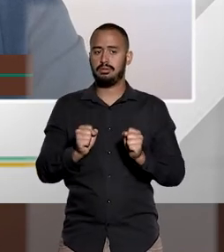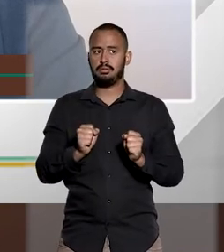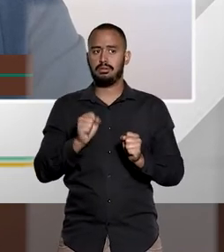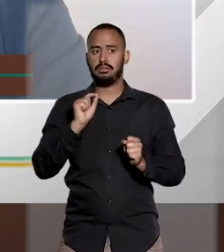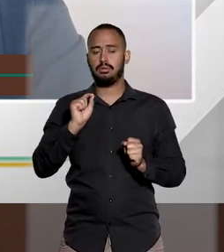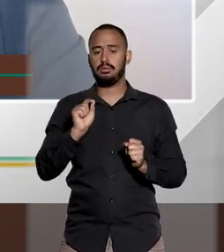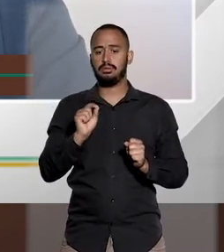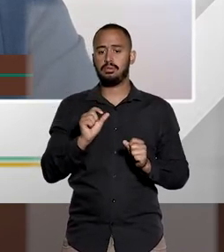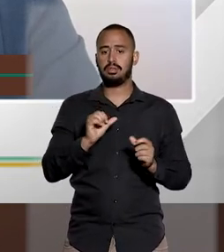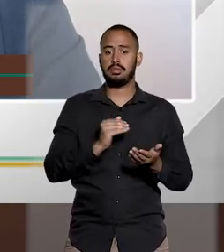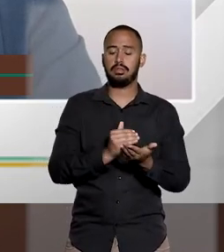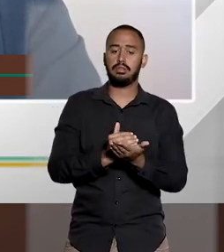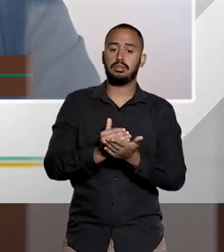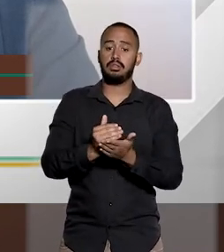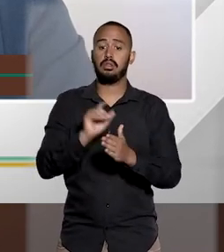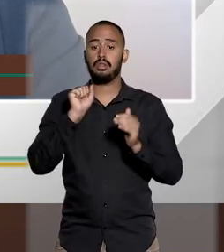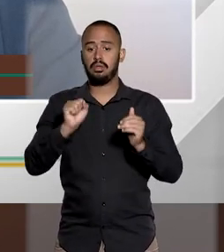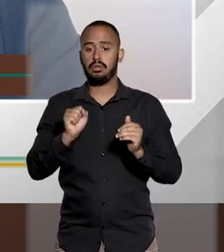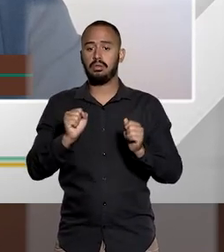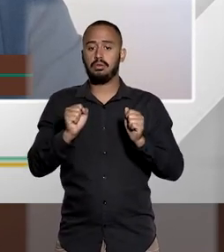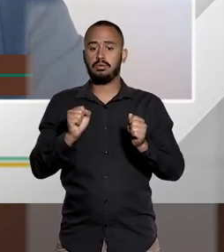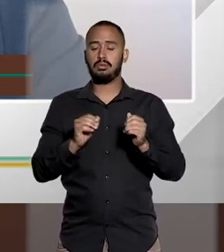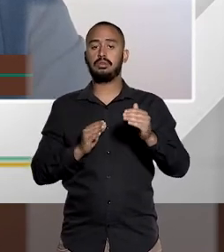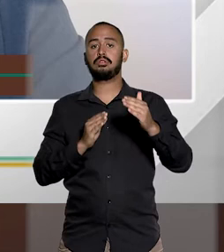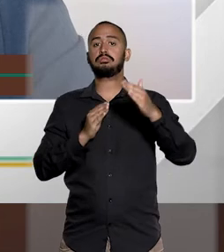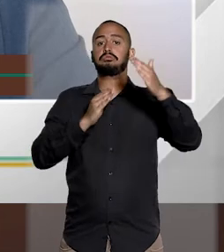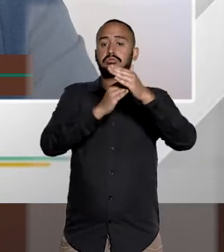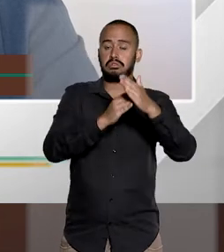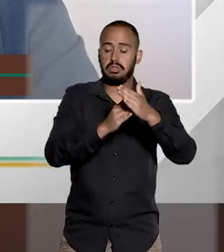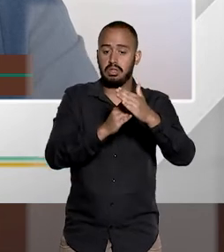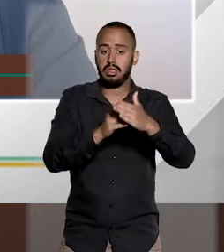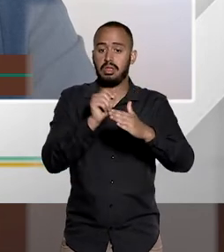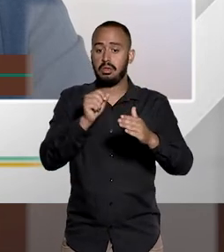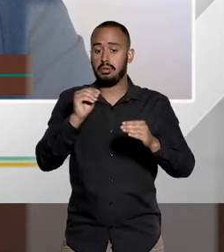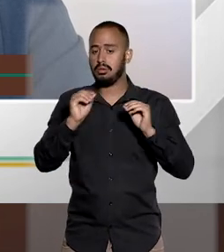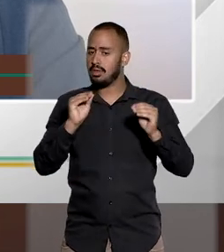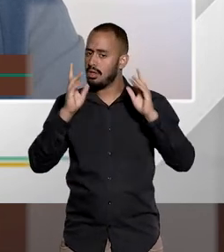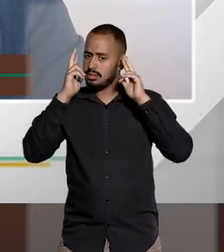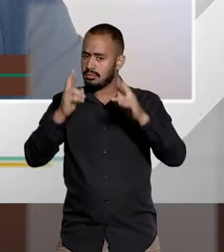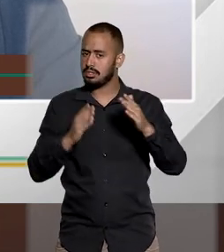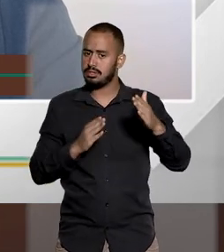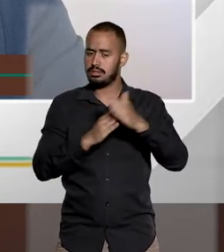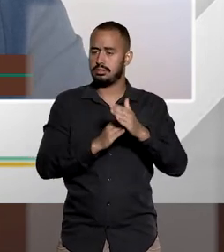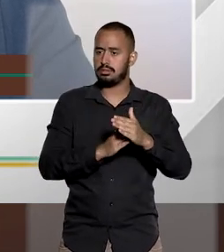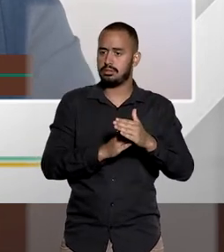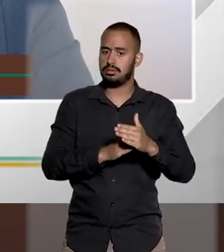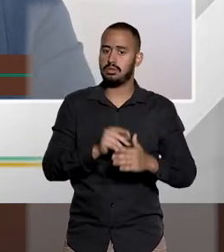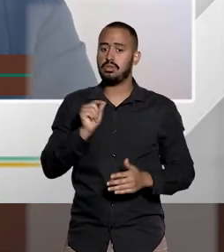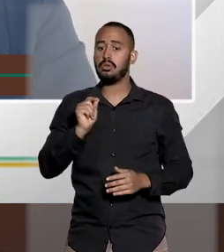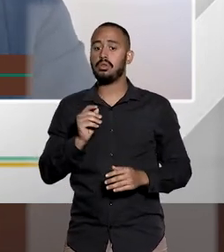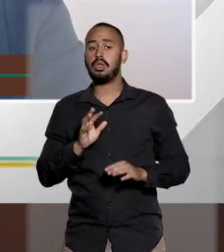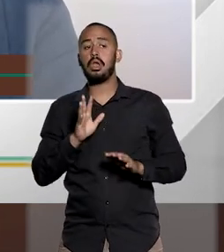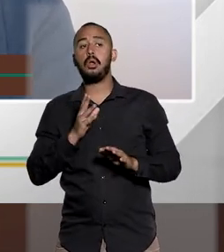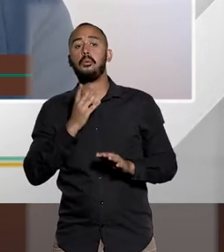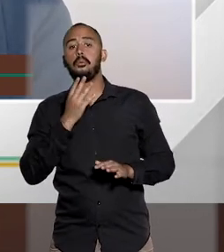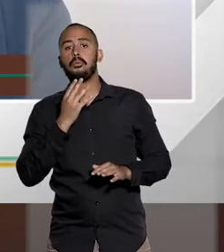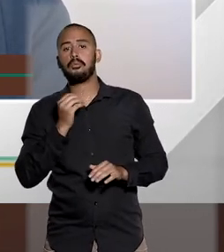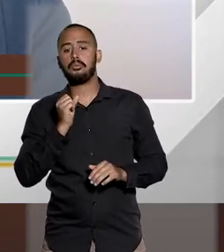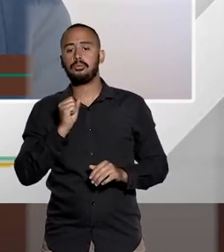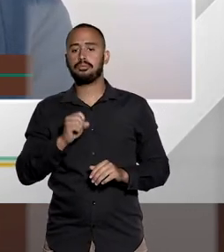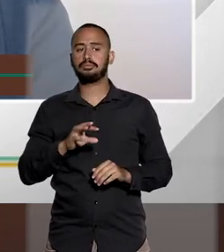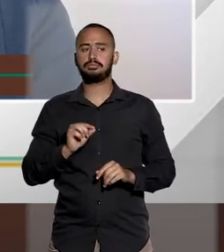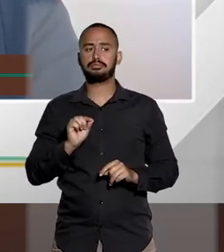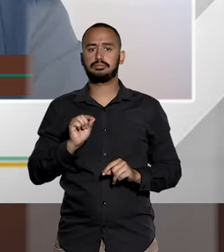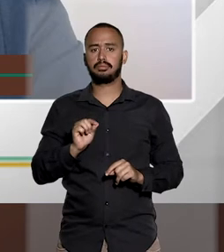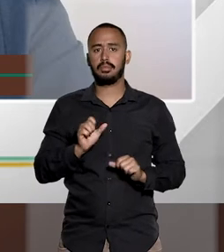maior, desde que obedeça esses limites legais, evidentemente. Agora, no qualitativo, há a questão de não